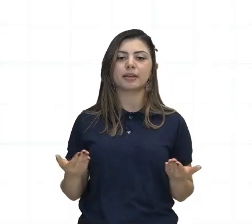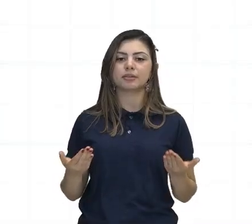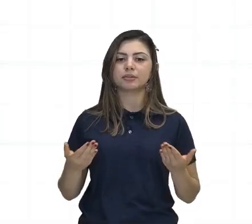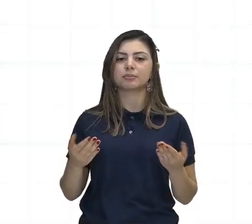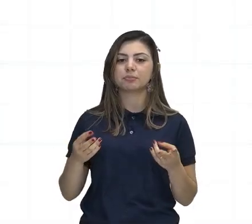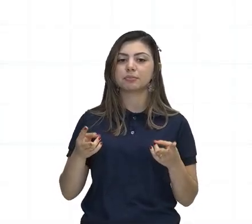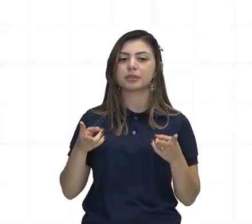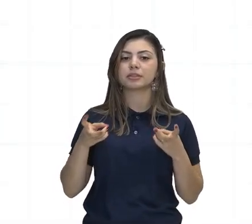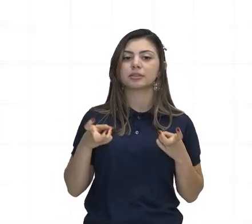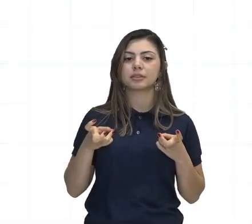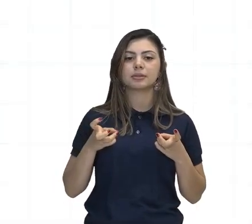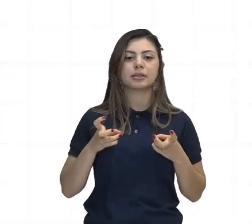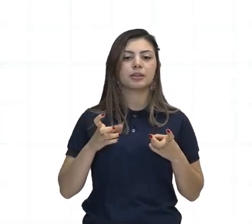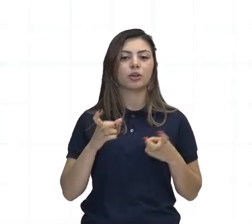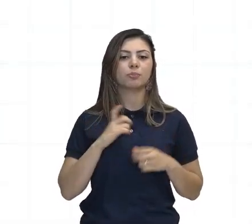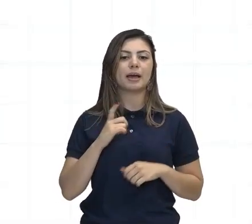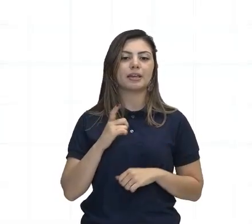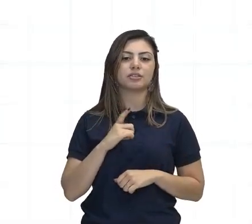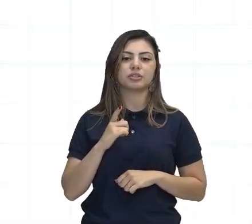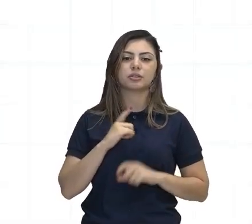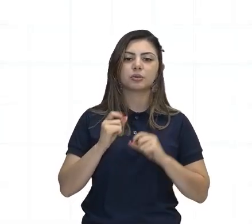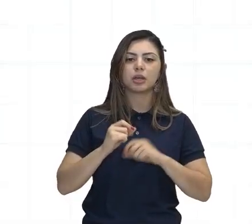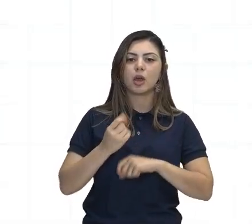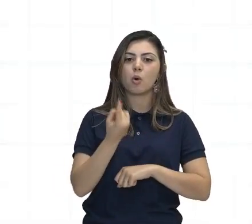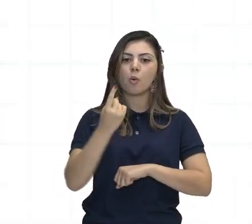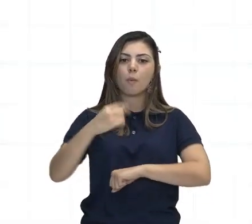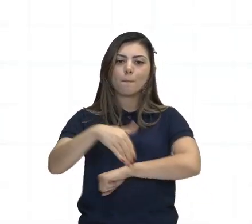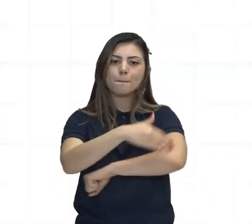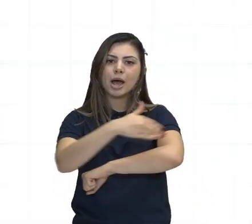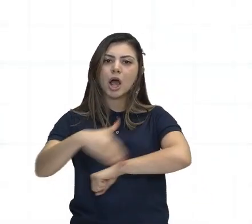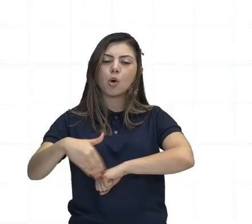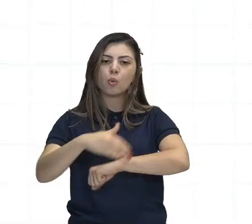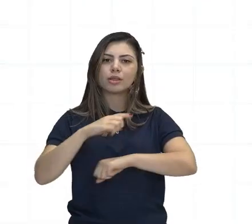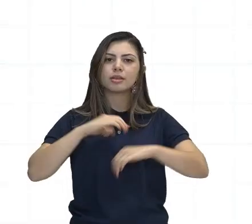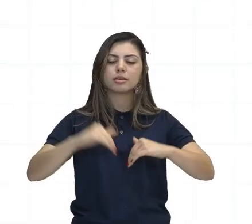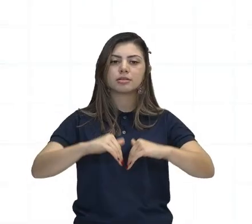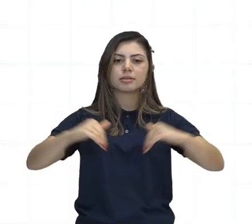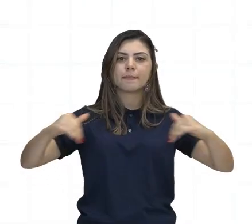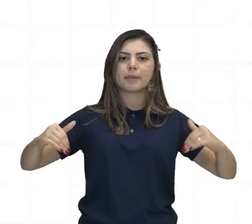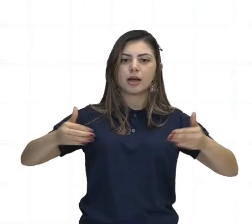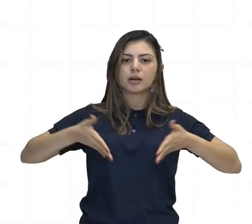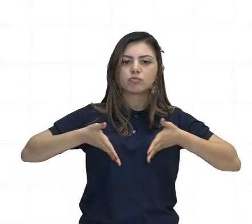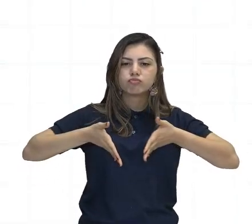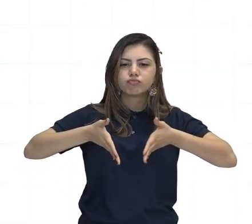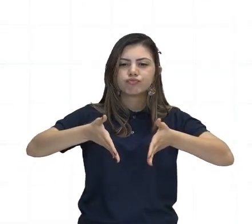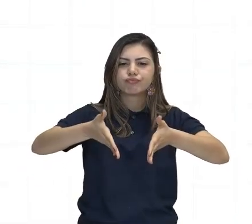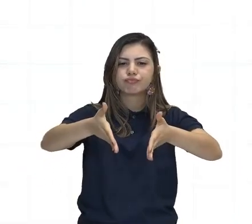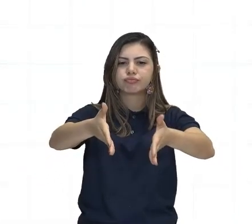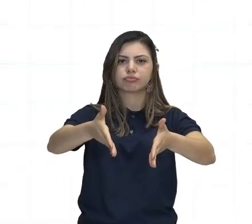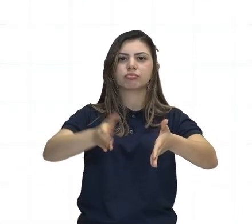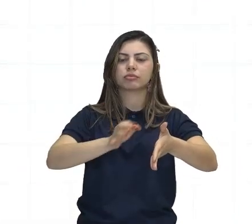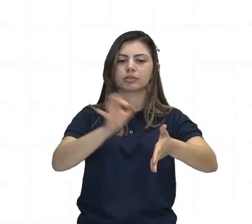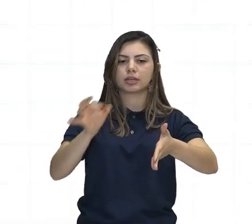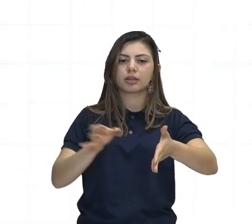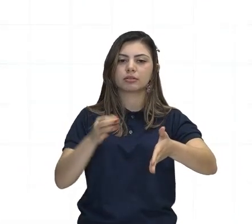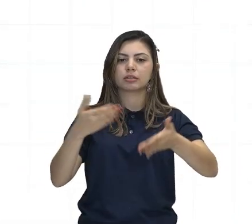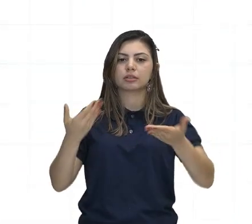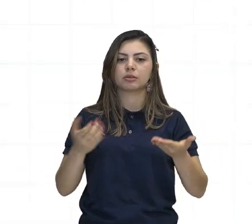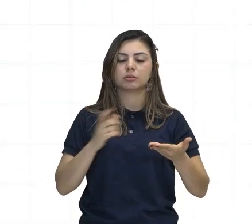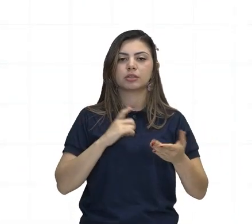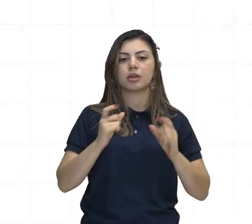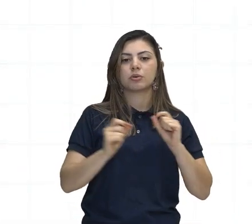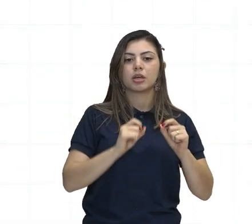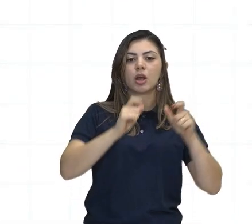observar, é uma rua, olha só, que separa, eu tenho uma moradia, lugares, olha